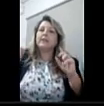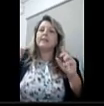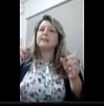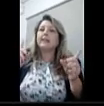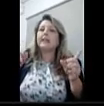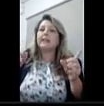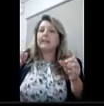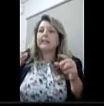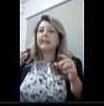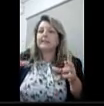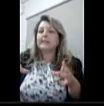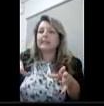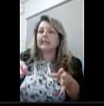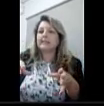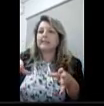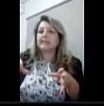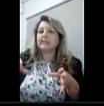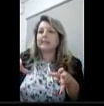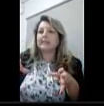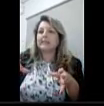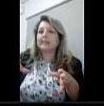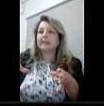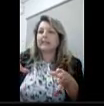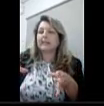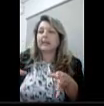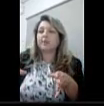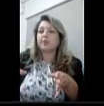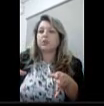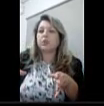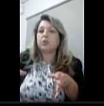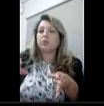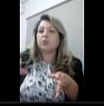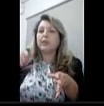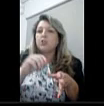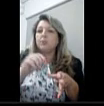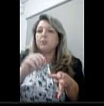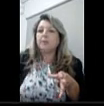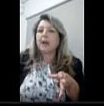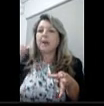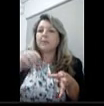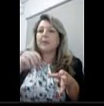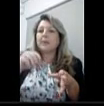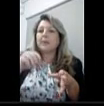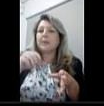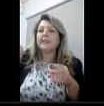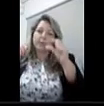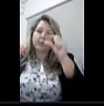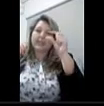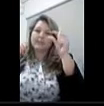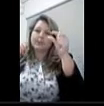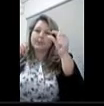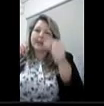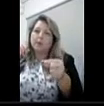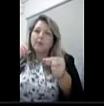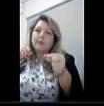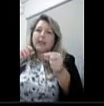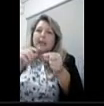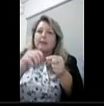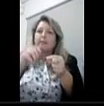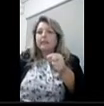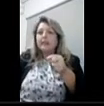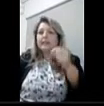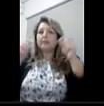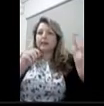tento fazer nesse, nessa, tempo de estudo, tipo um mapa mental, porque ele busca uma